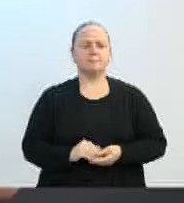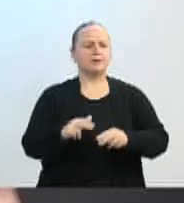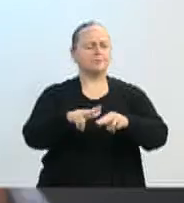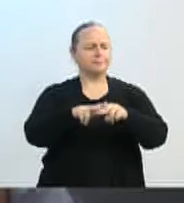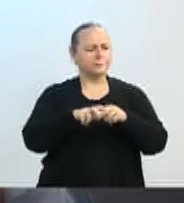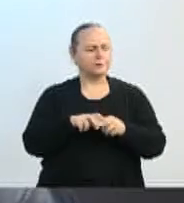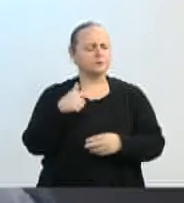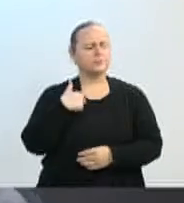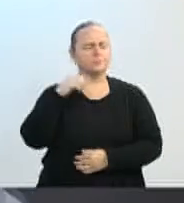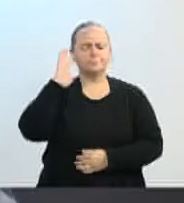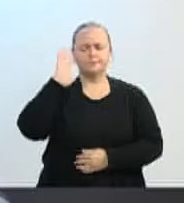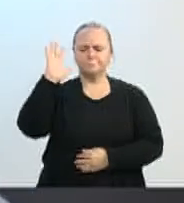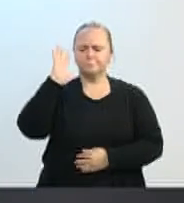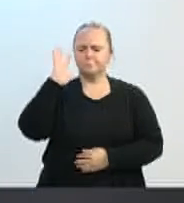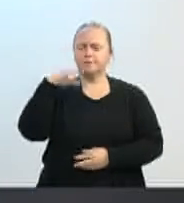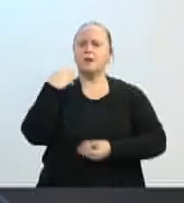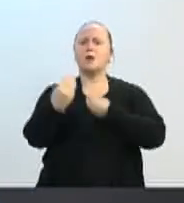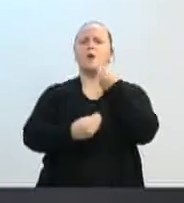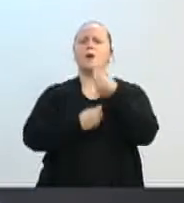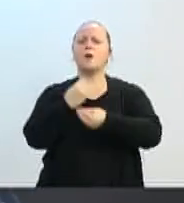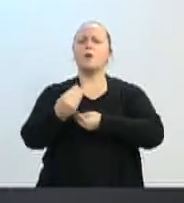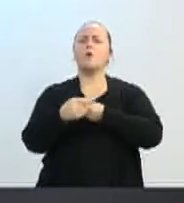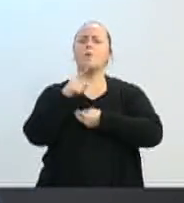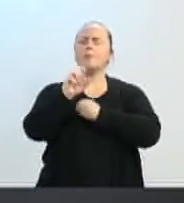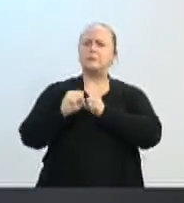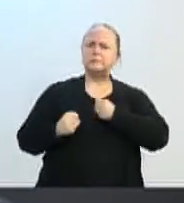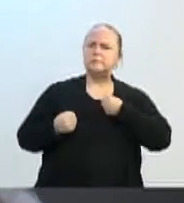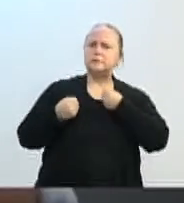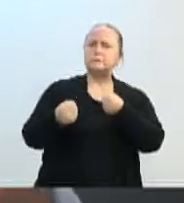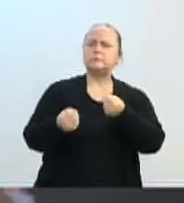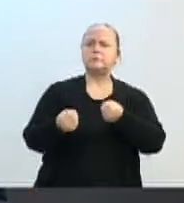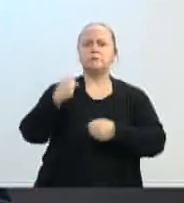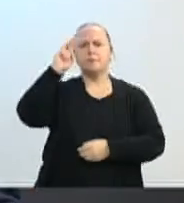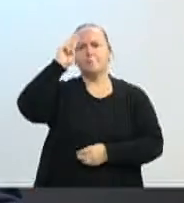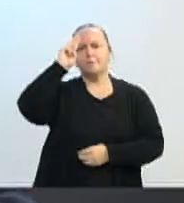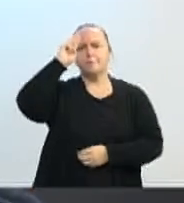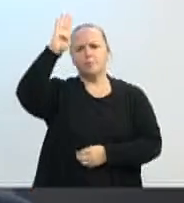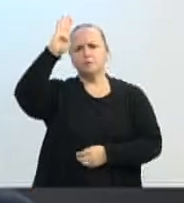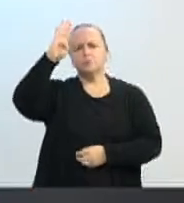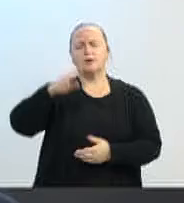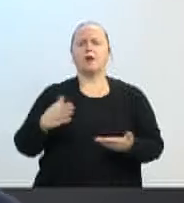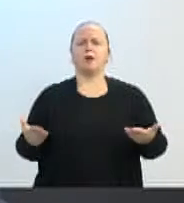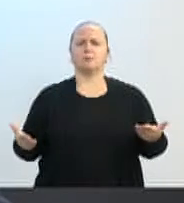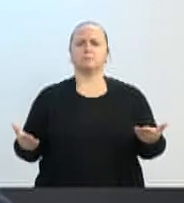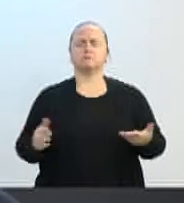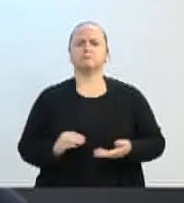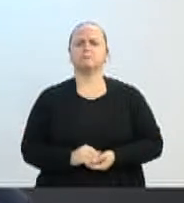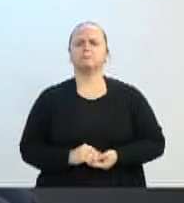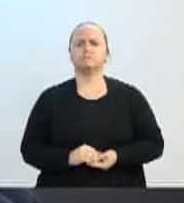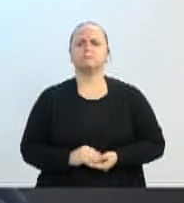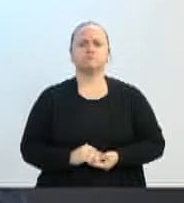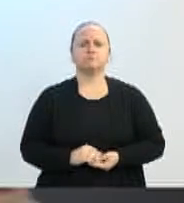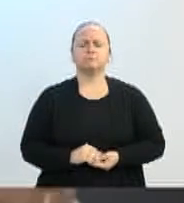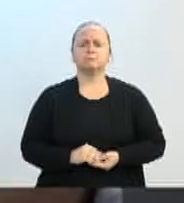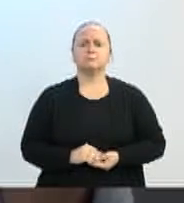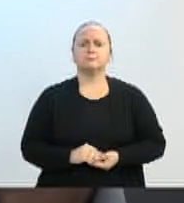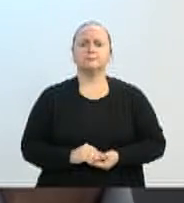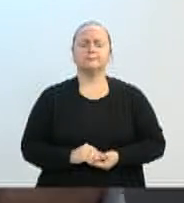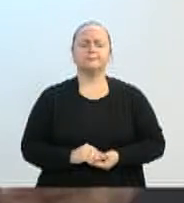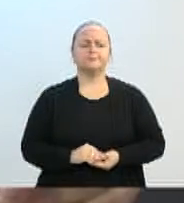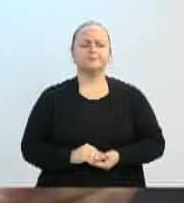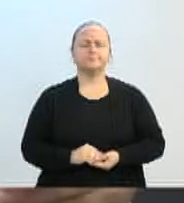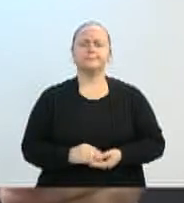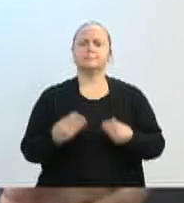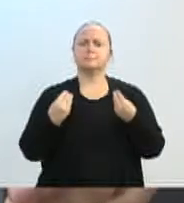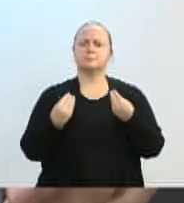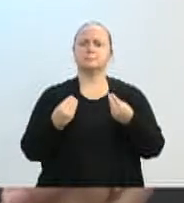impressiono como é que pode ter gente aqui nesta casa que defende o governo federal, que defende o desgoverno atual do nosso país. Aliás, o que vem fazer o